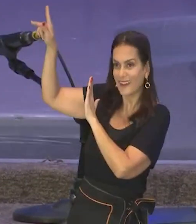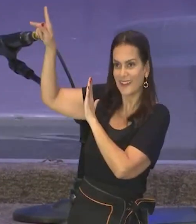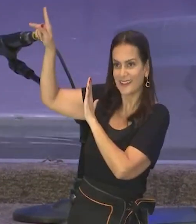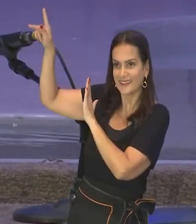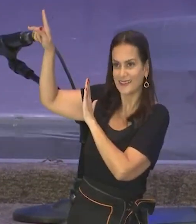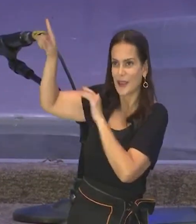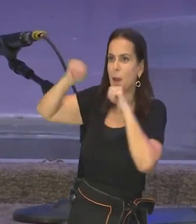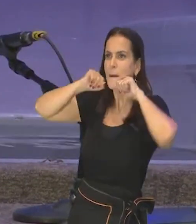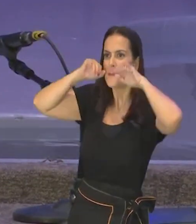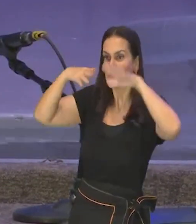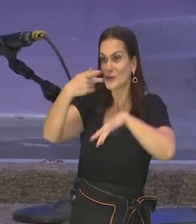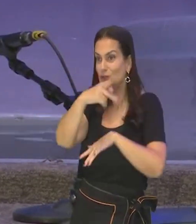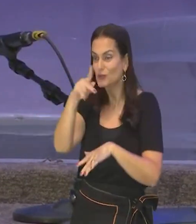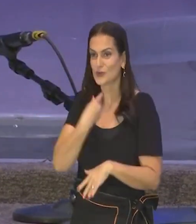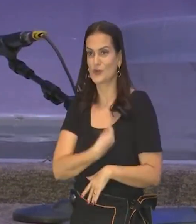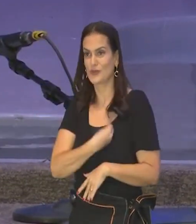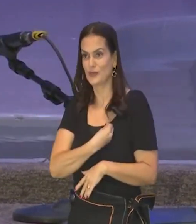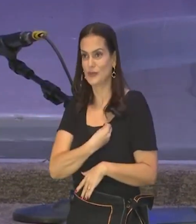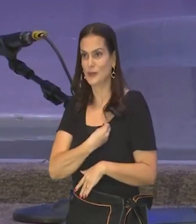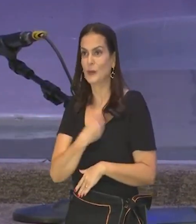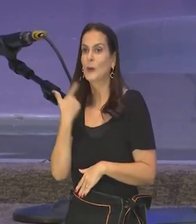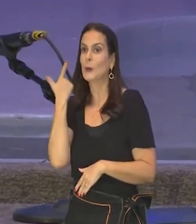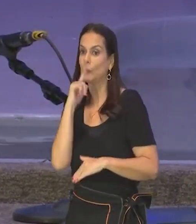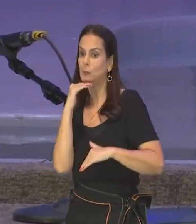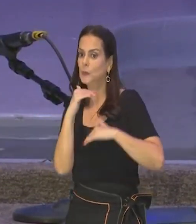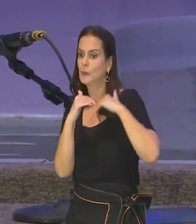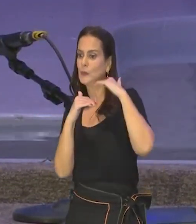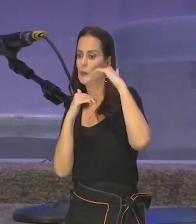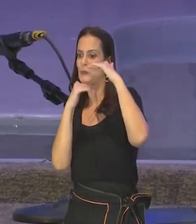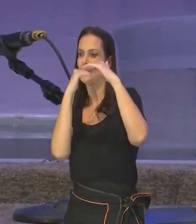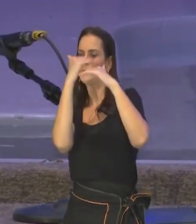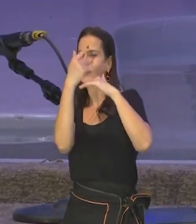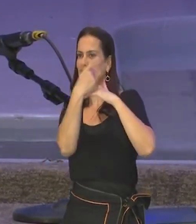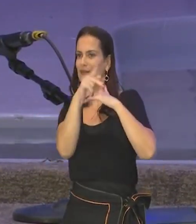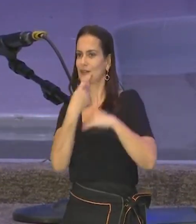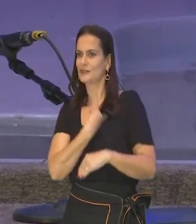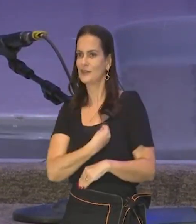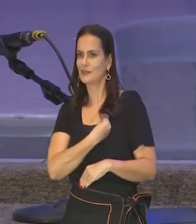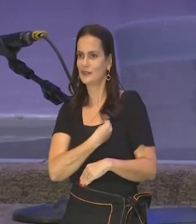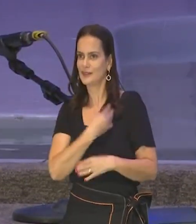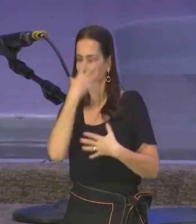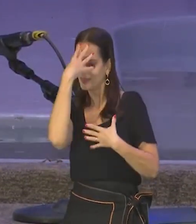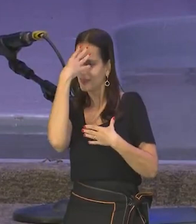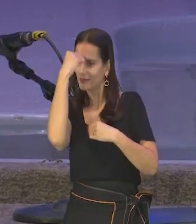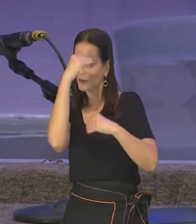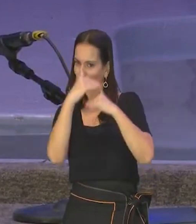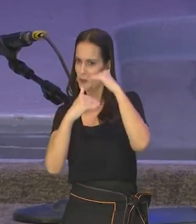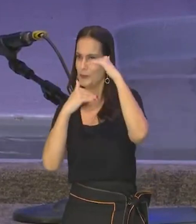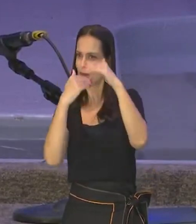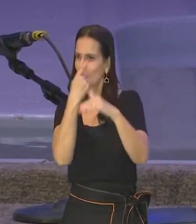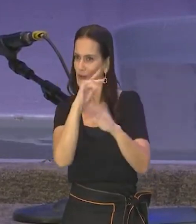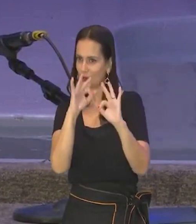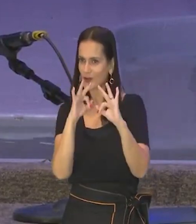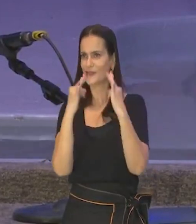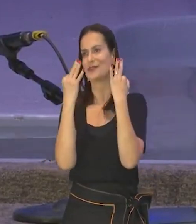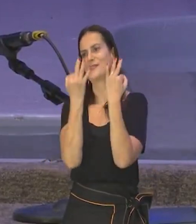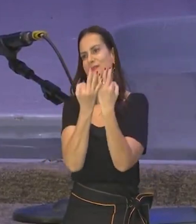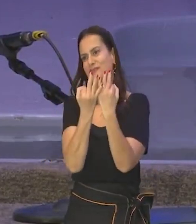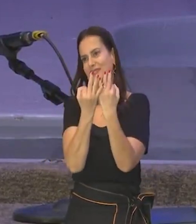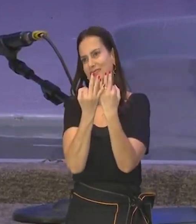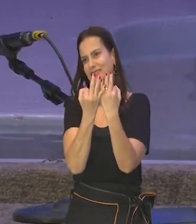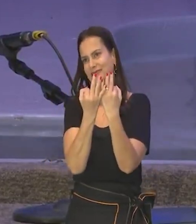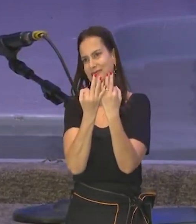vida, e que assim haja crescimento da sua vida, da sua fé, da sua casa e da sua